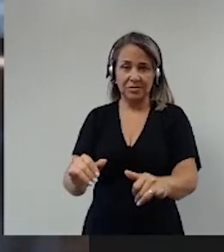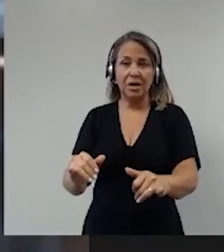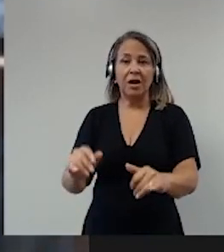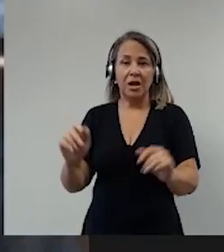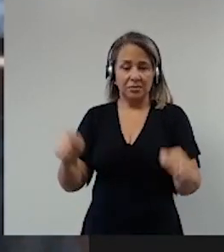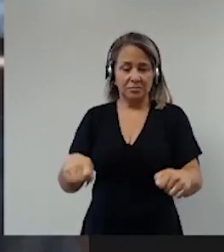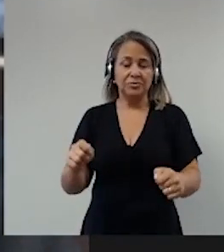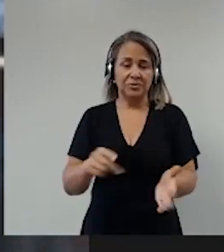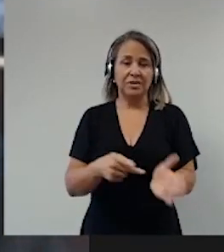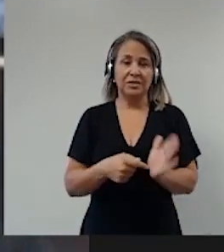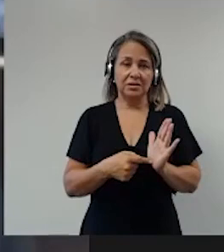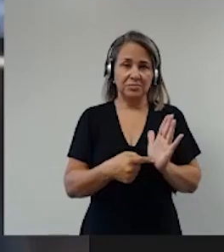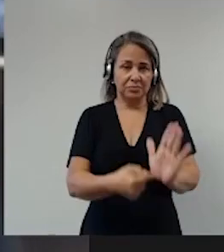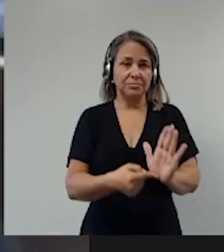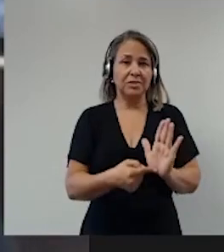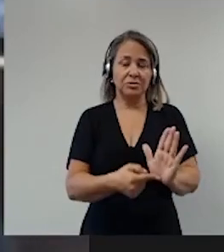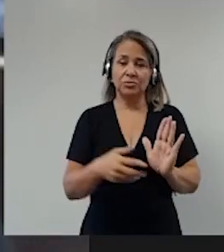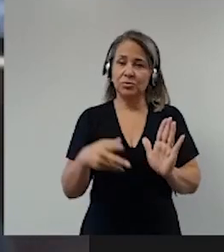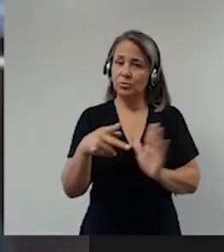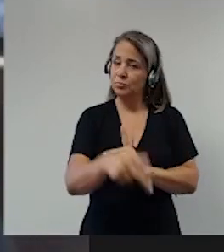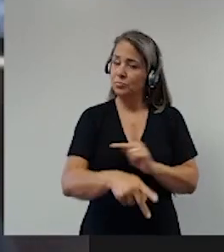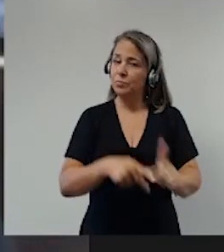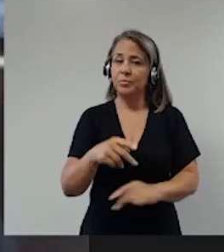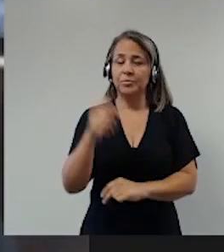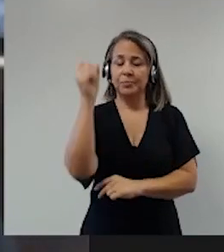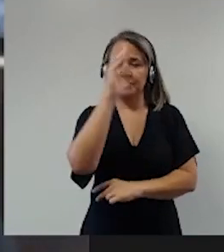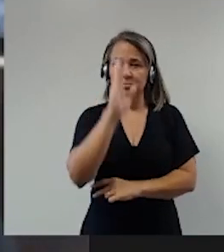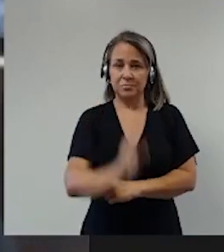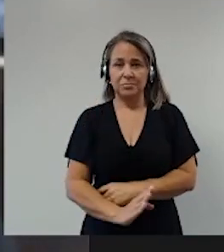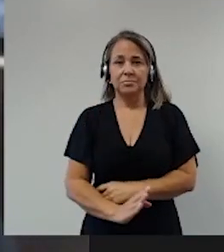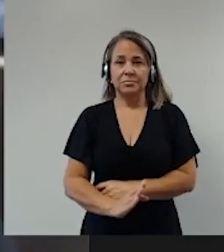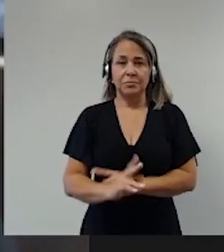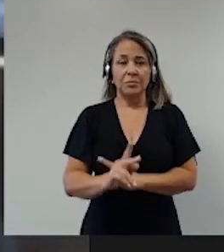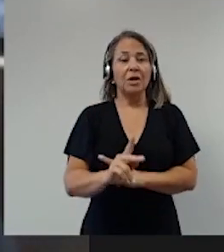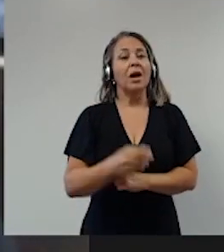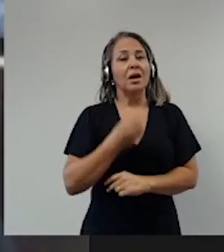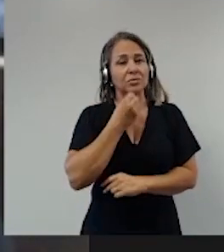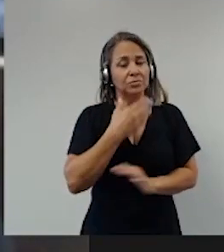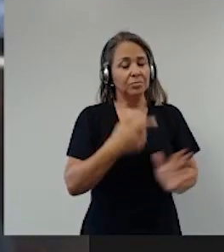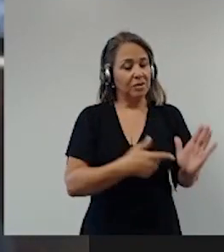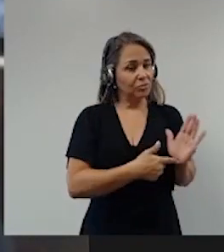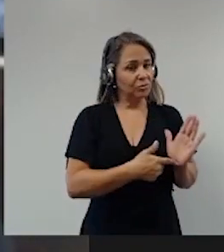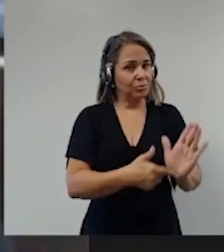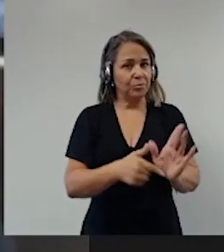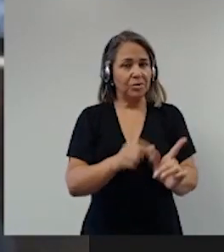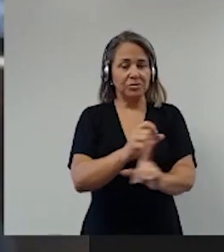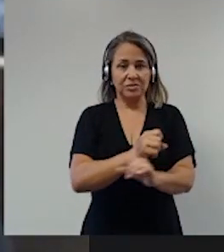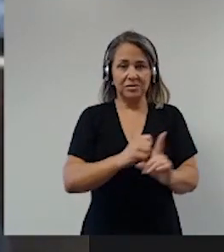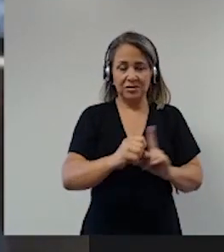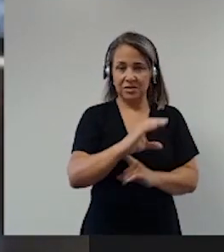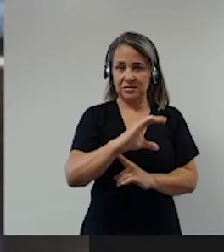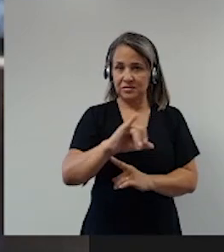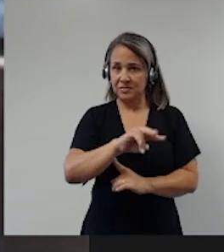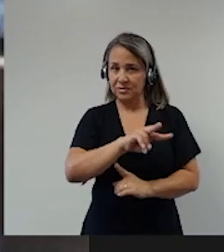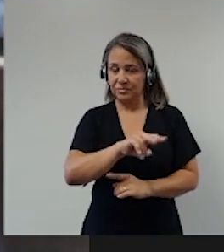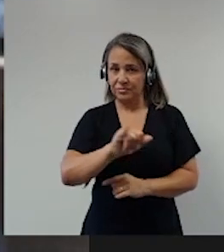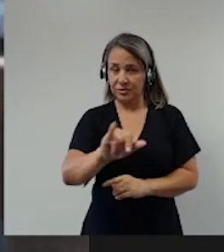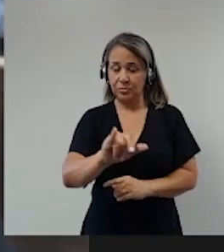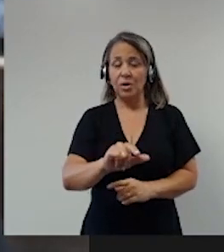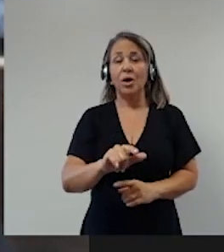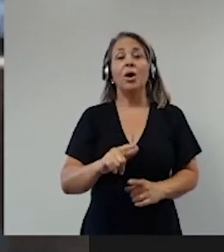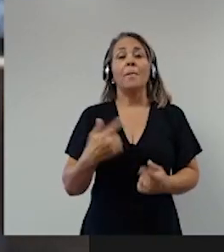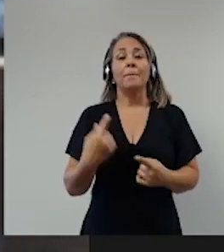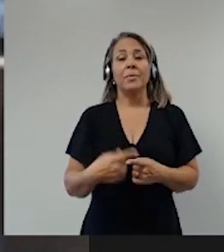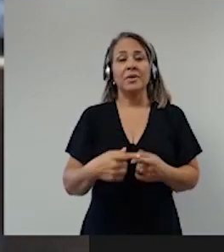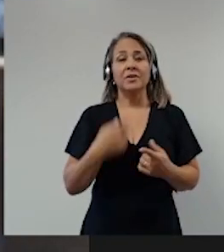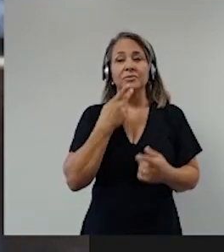de fato, um bem à nação, um bem ao poder público, um bem à sociedade civil. Uma vez que, como bem